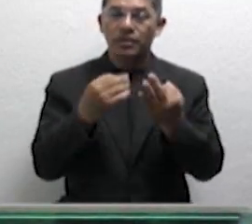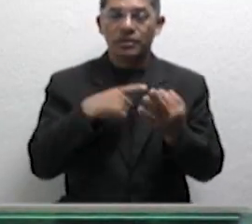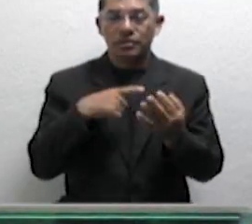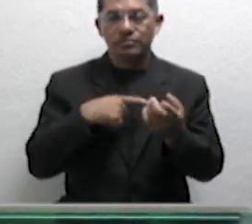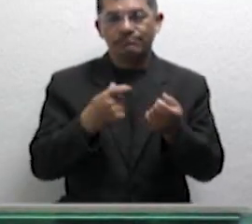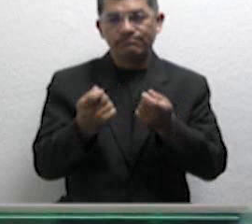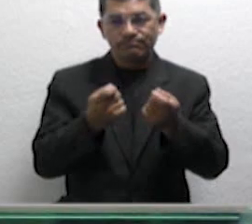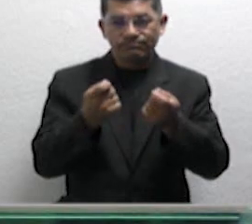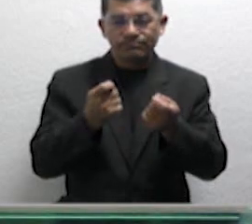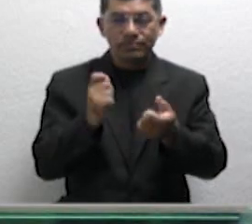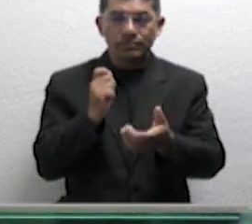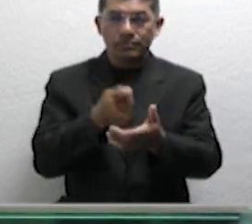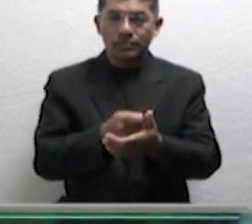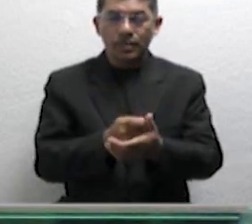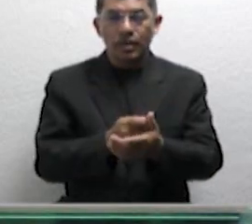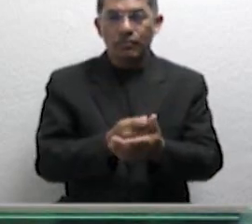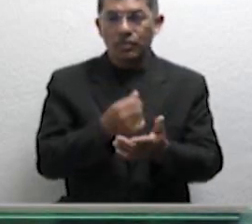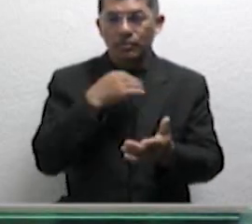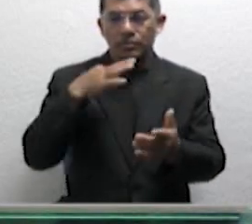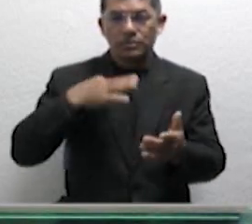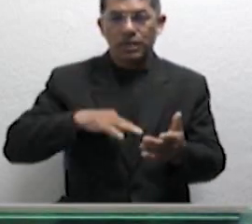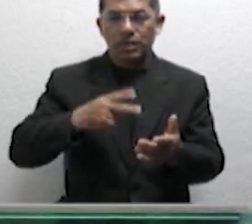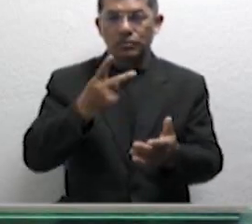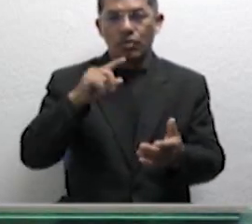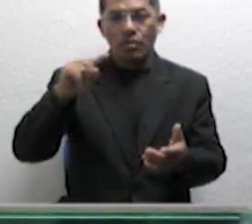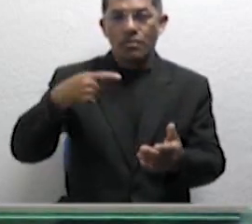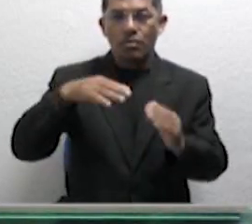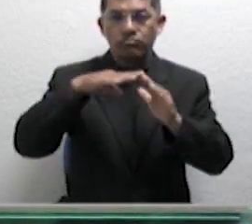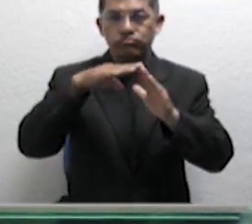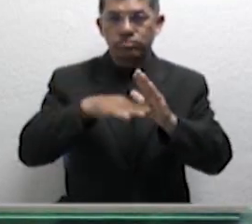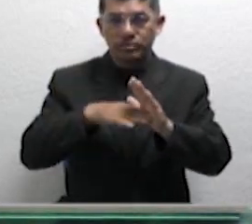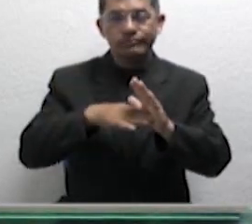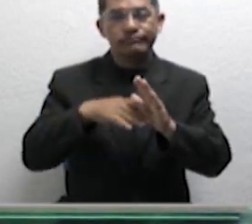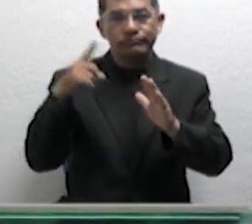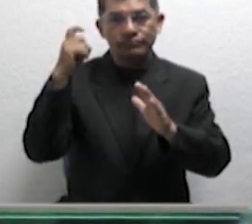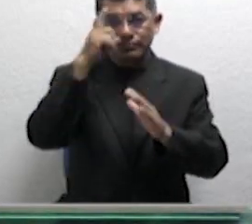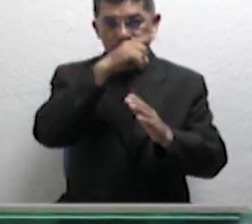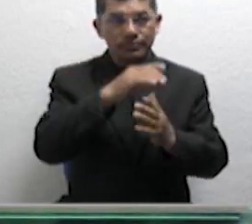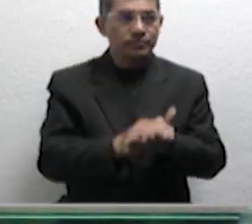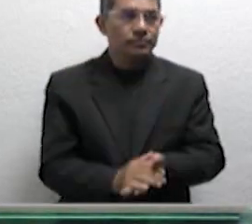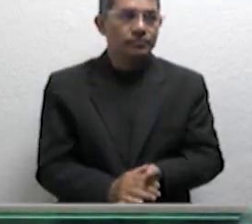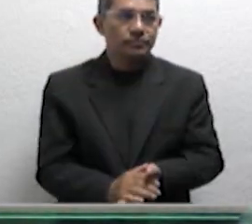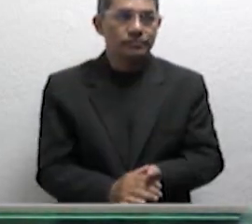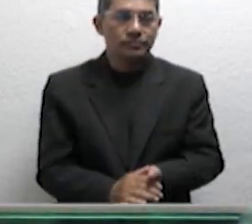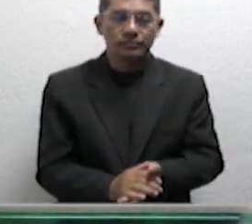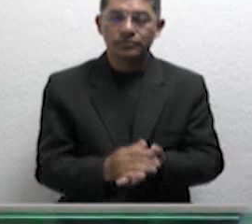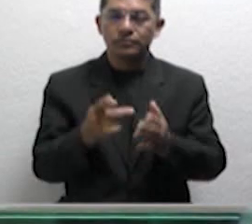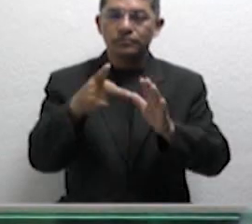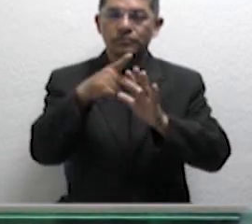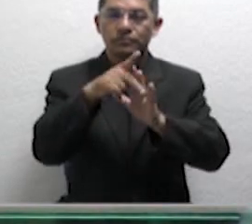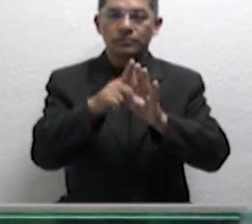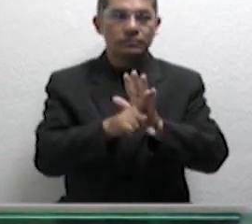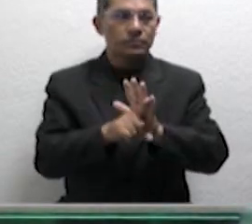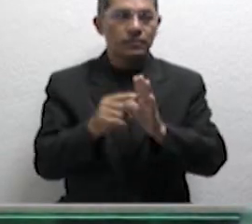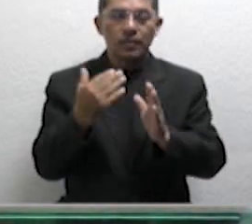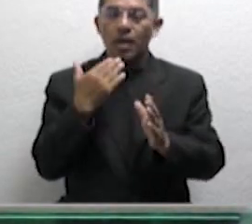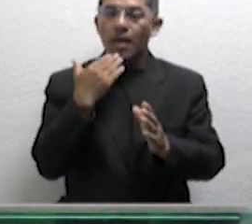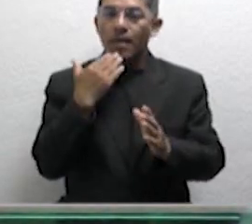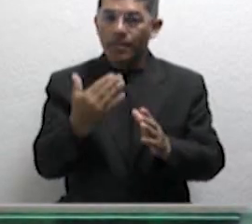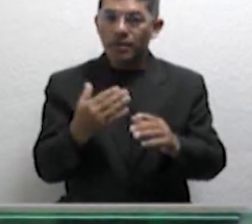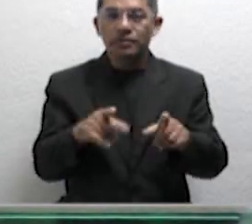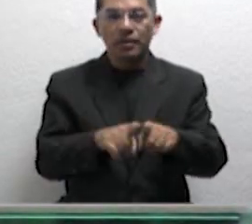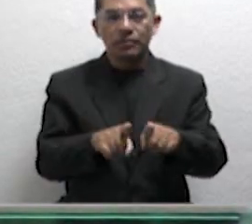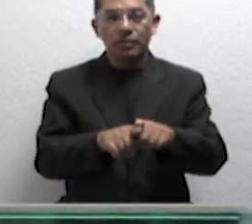familiar abaixo de R$ 2.000 por mês. E é por isso que eu entrei, então, com essa PL e eu peço